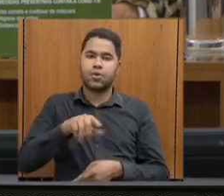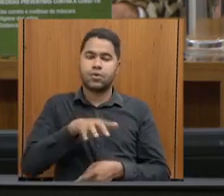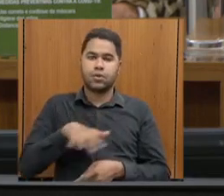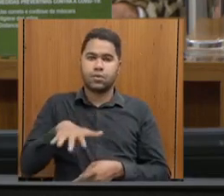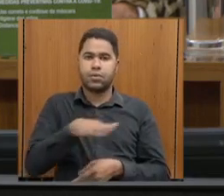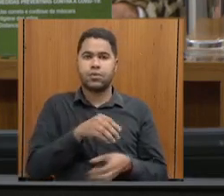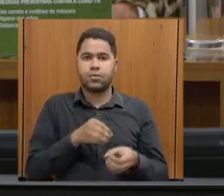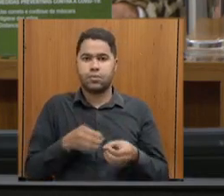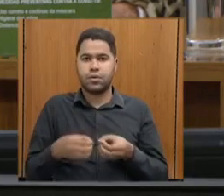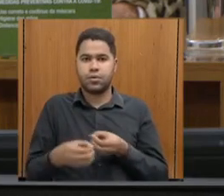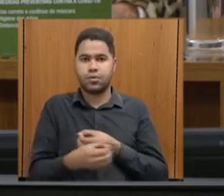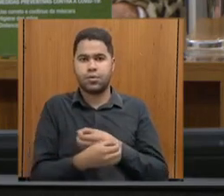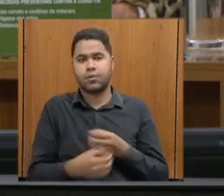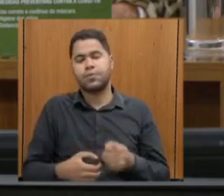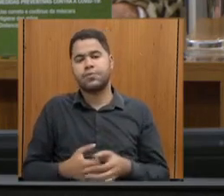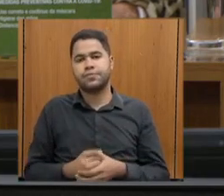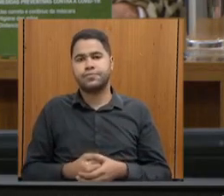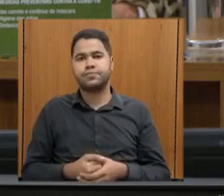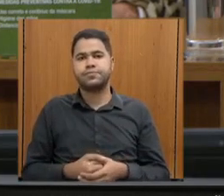região metropolitana